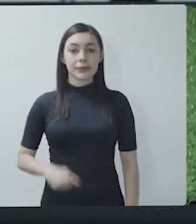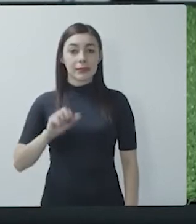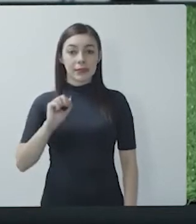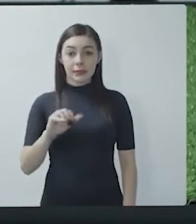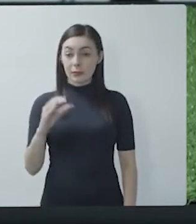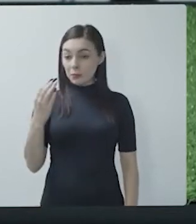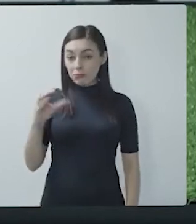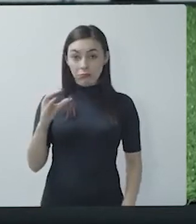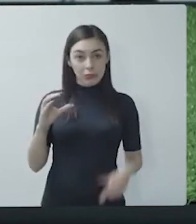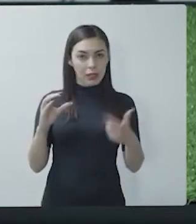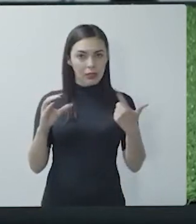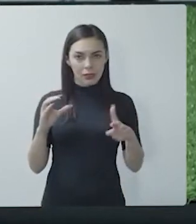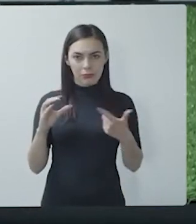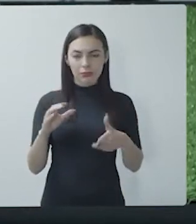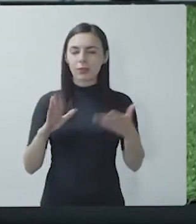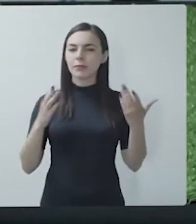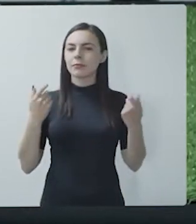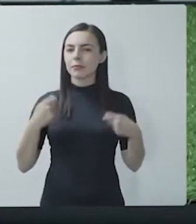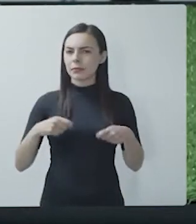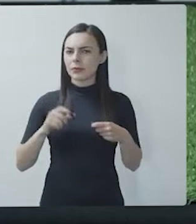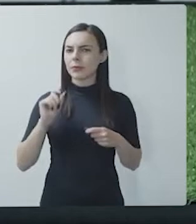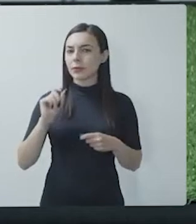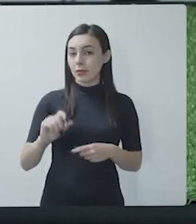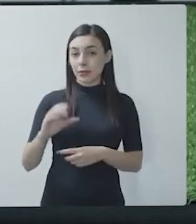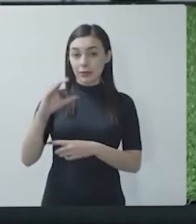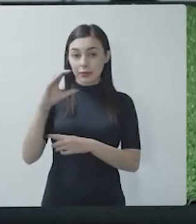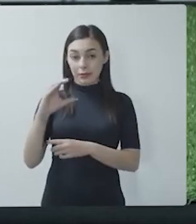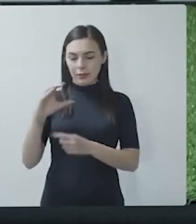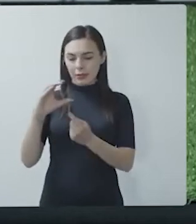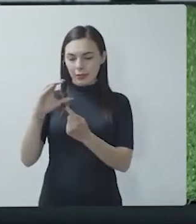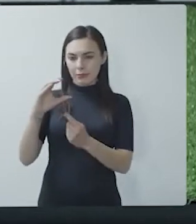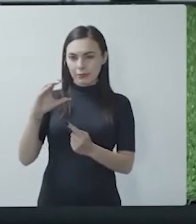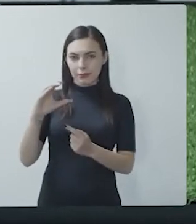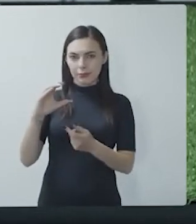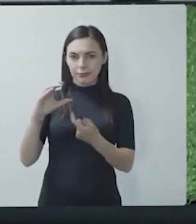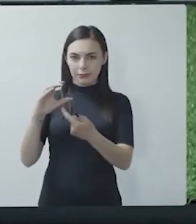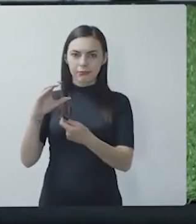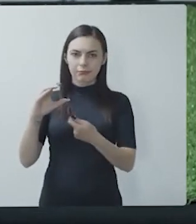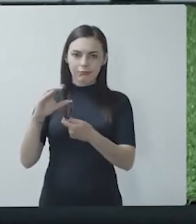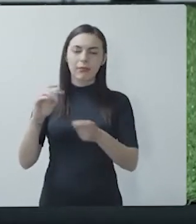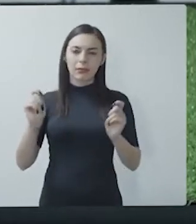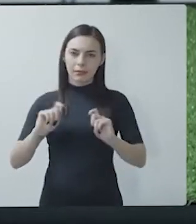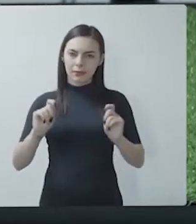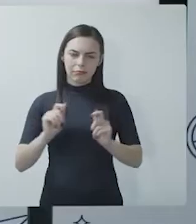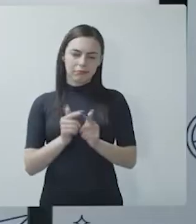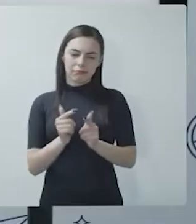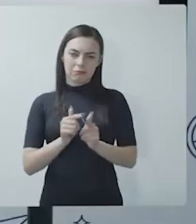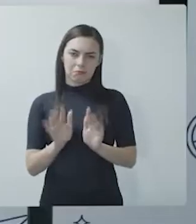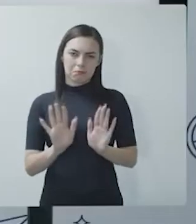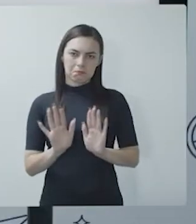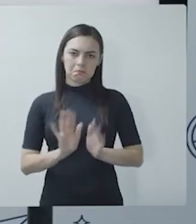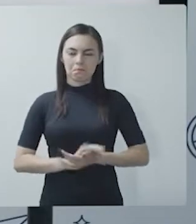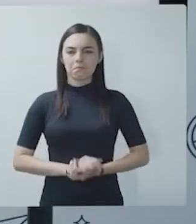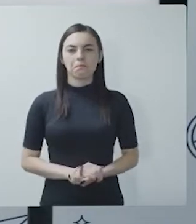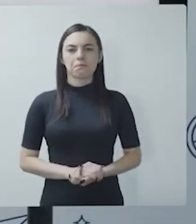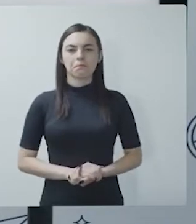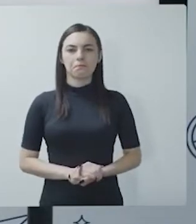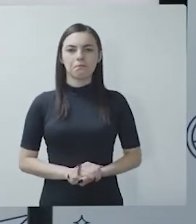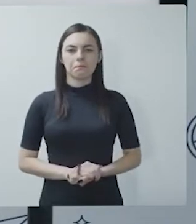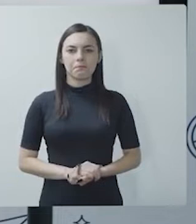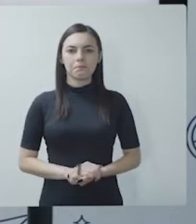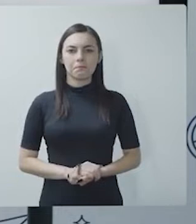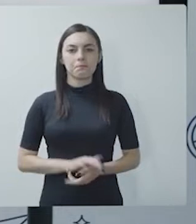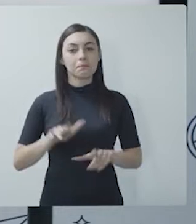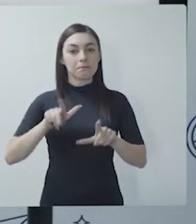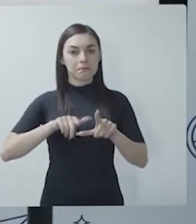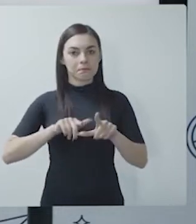letra C cedilha já pronta, poderia fazer o sinal gráfico ali embaixo, sem problema nenhum, tá bom?